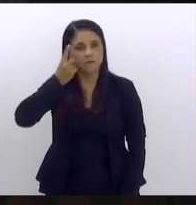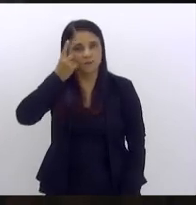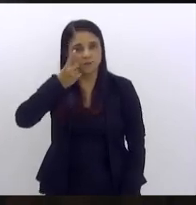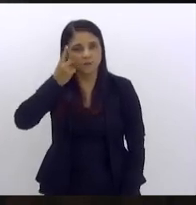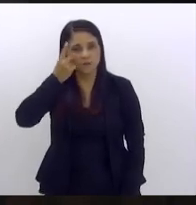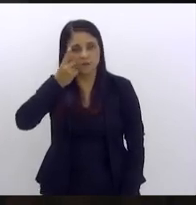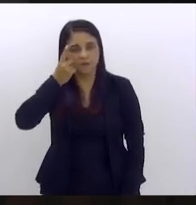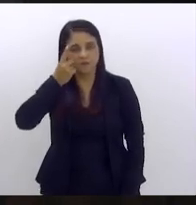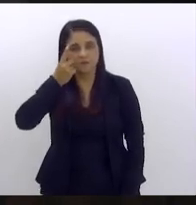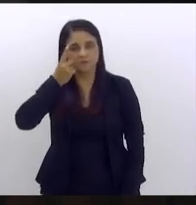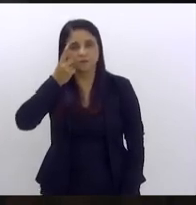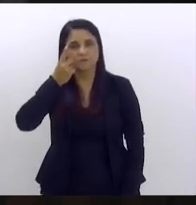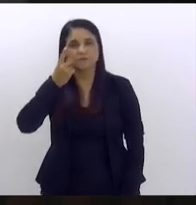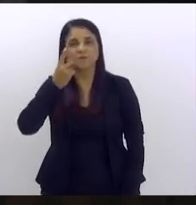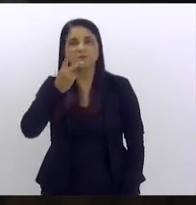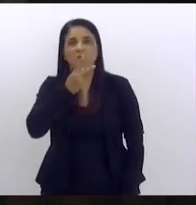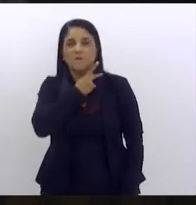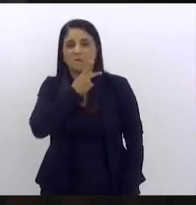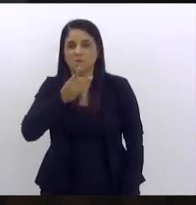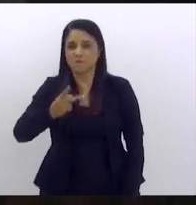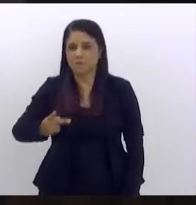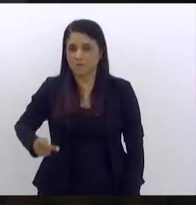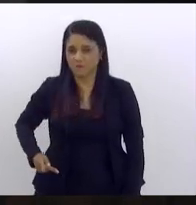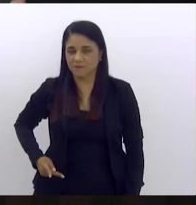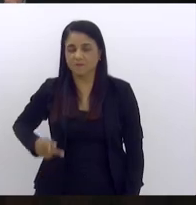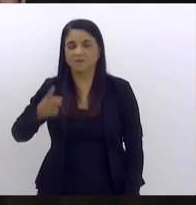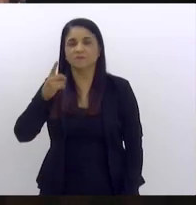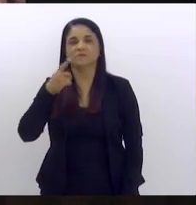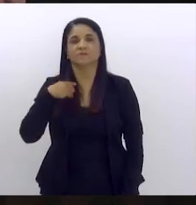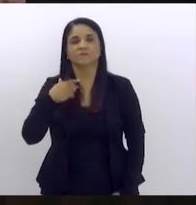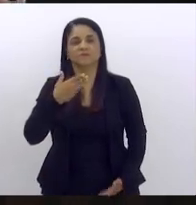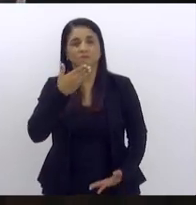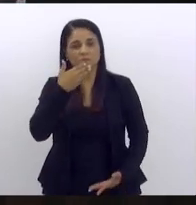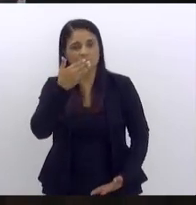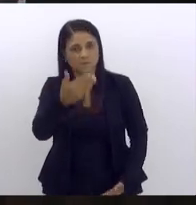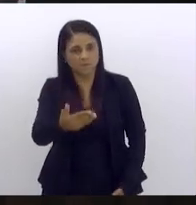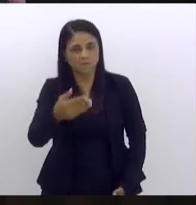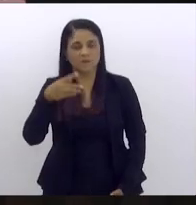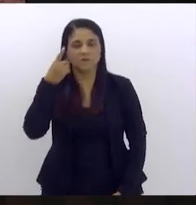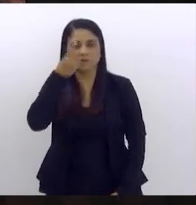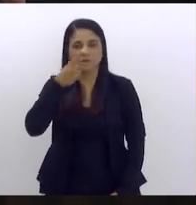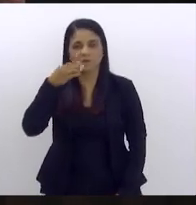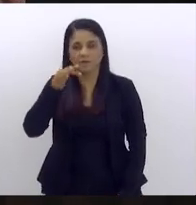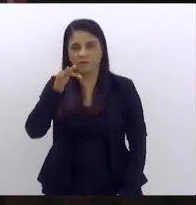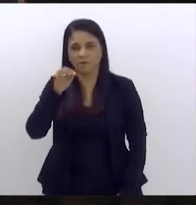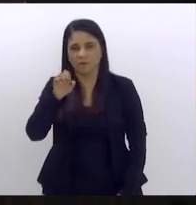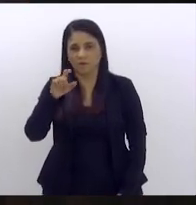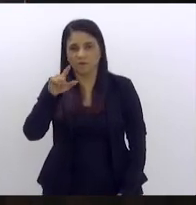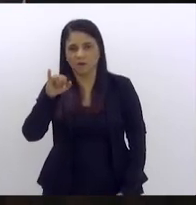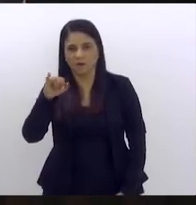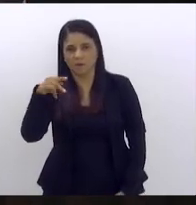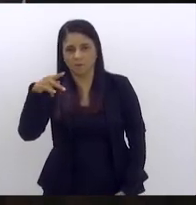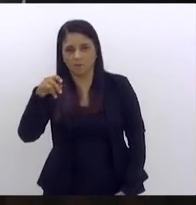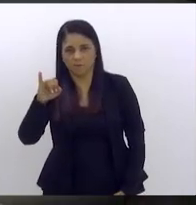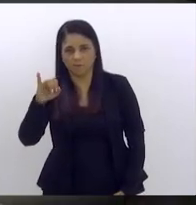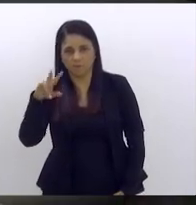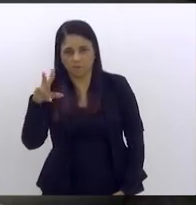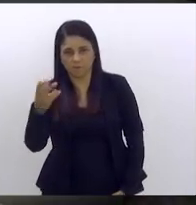a presidência designa o deputado Felipinho Raves, por favor, para emitir o parecer pela Comissão de Assuntos